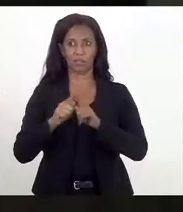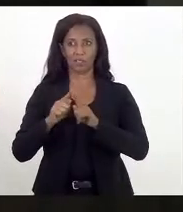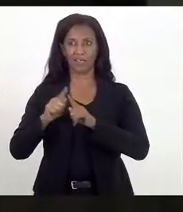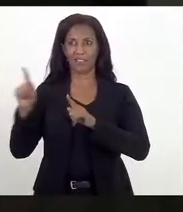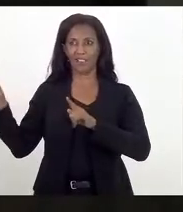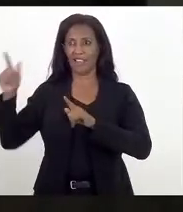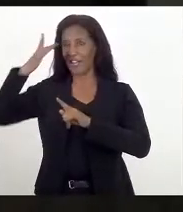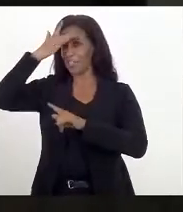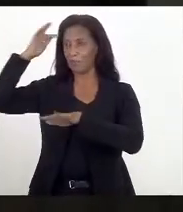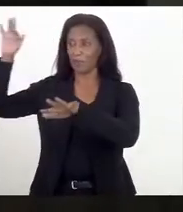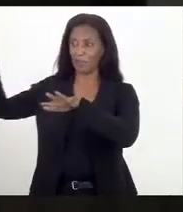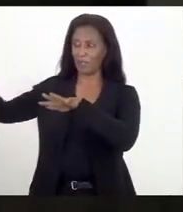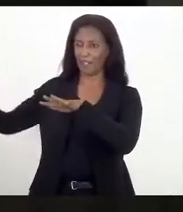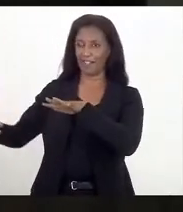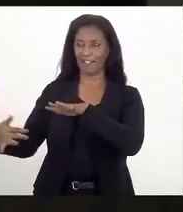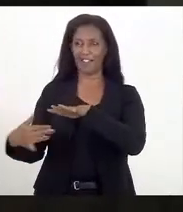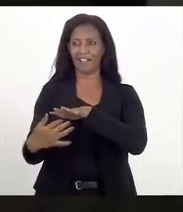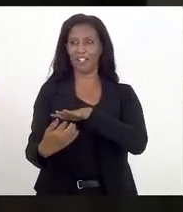Excelente. Ótimo.